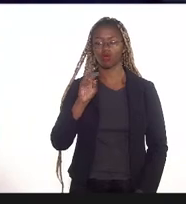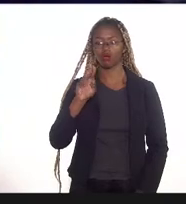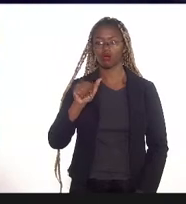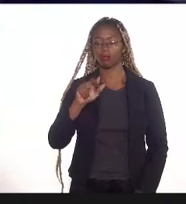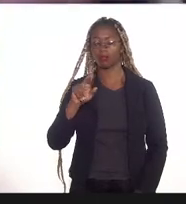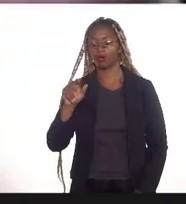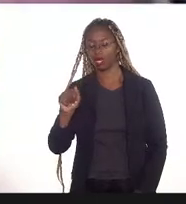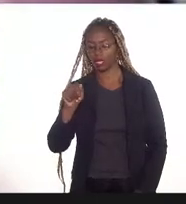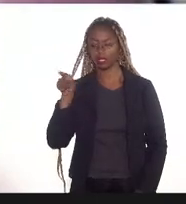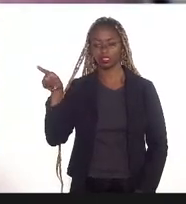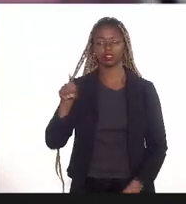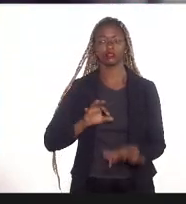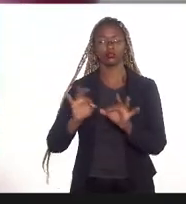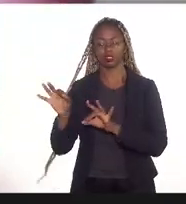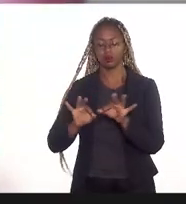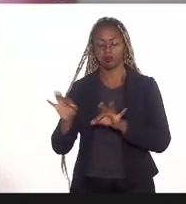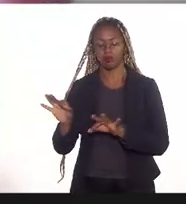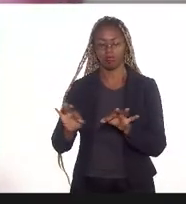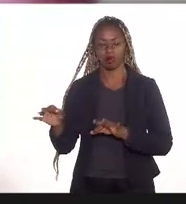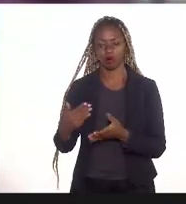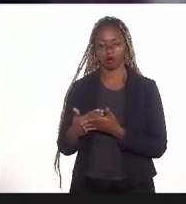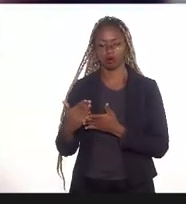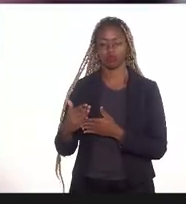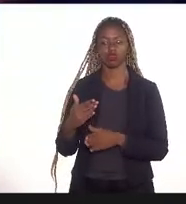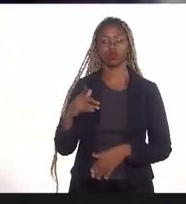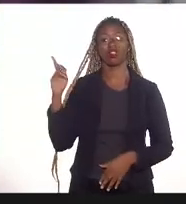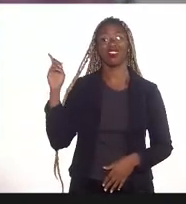ser bolado, né? Começou a ser formulado em